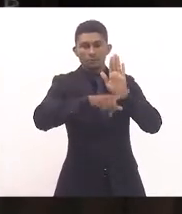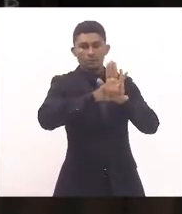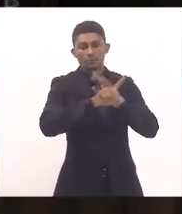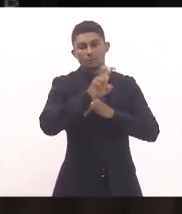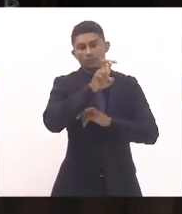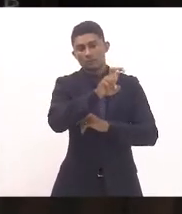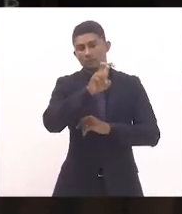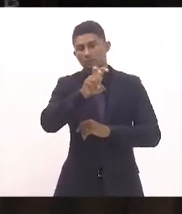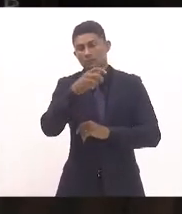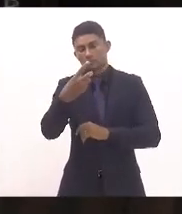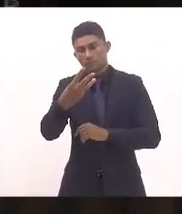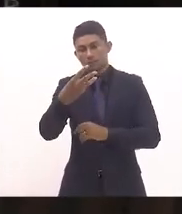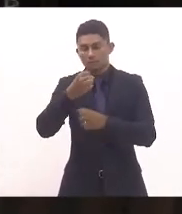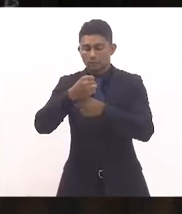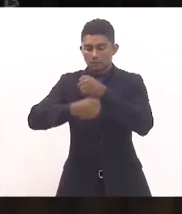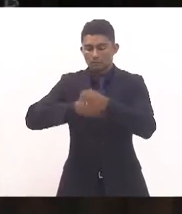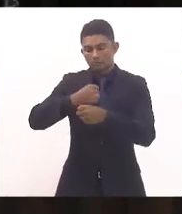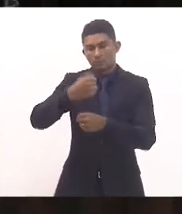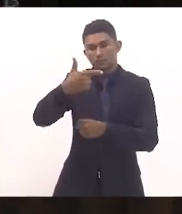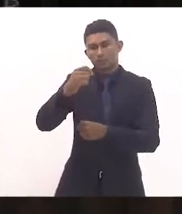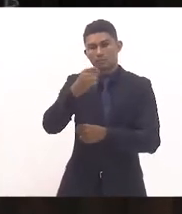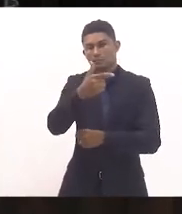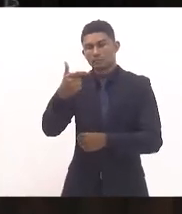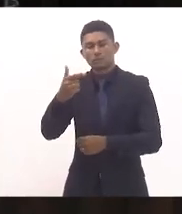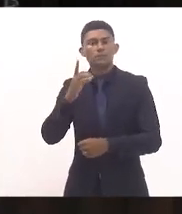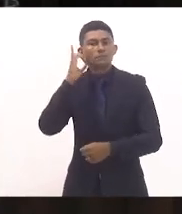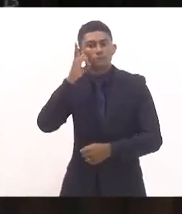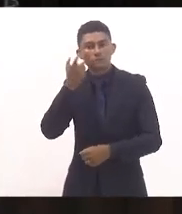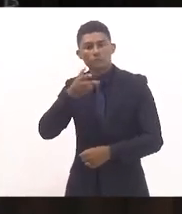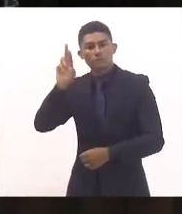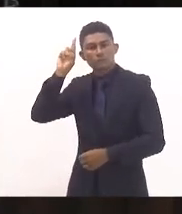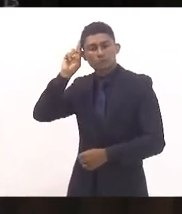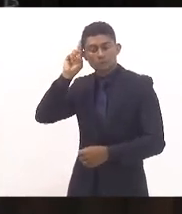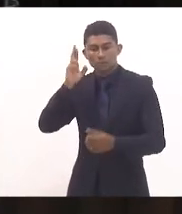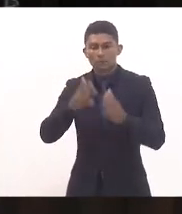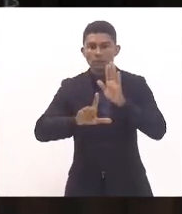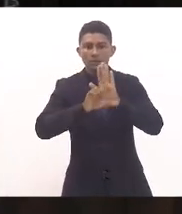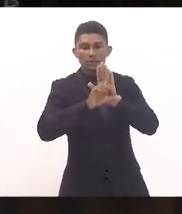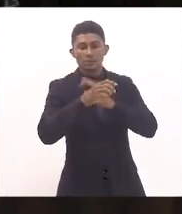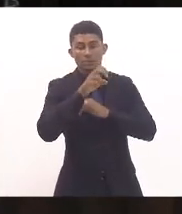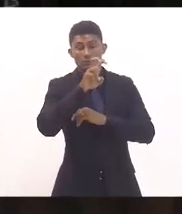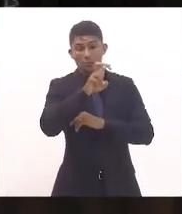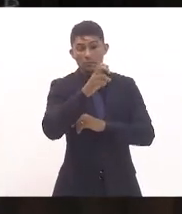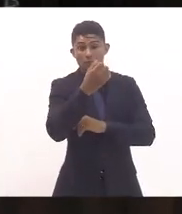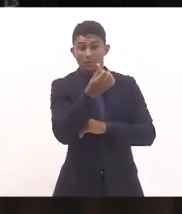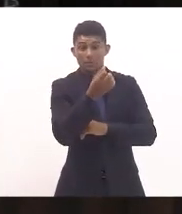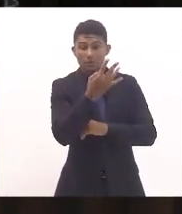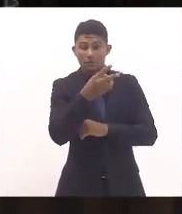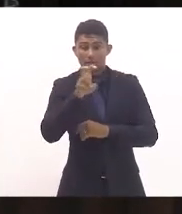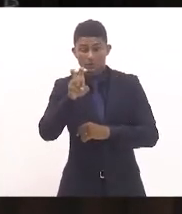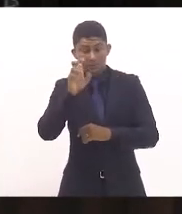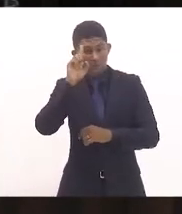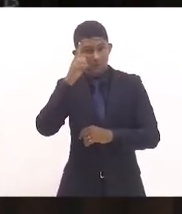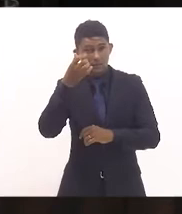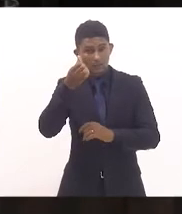5553 de 22, de autoria do deputado Rosenberg Reis, que altera a lei 5.645 de 6 de janeiro de 2010, para incluir no